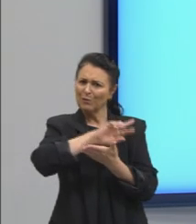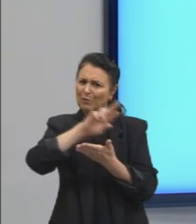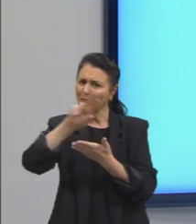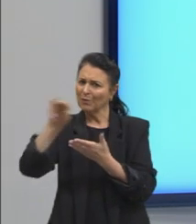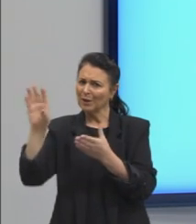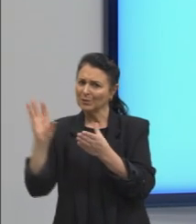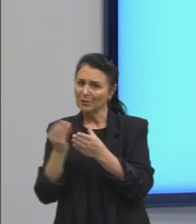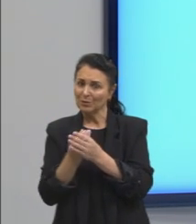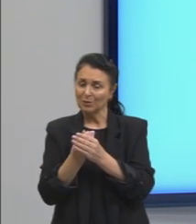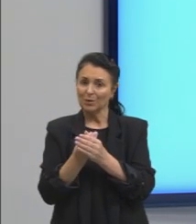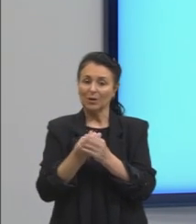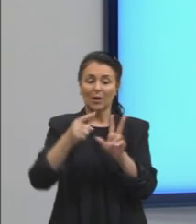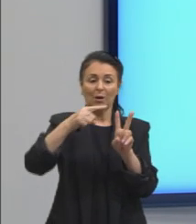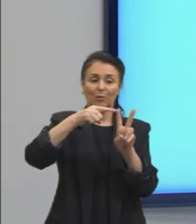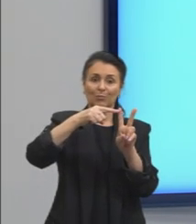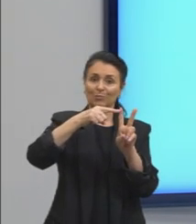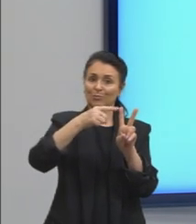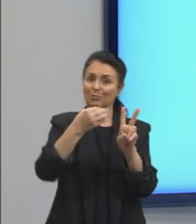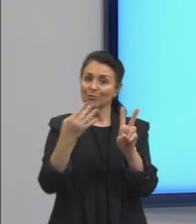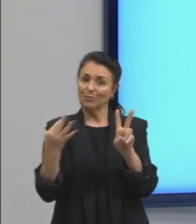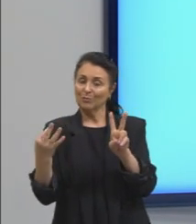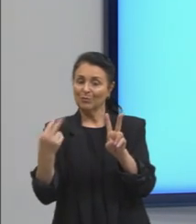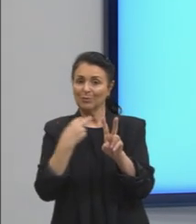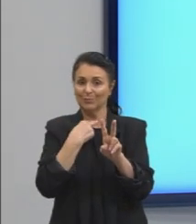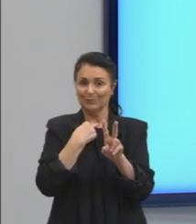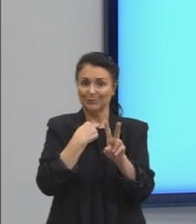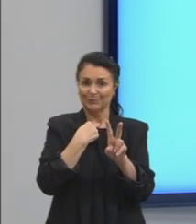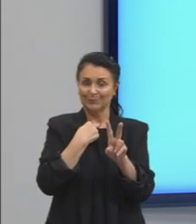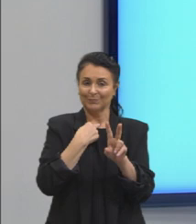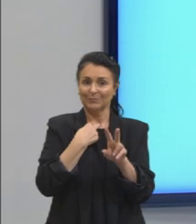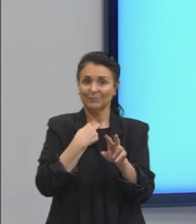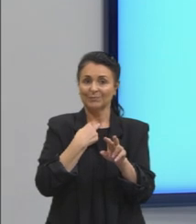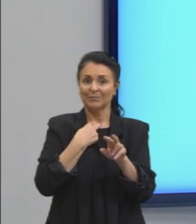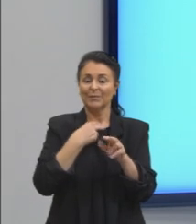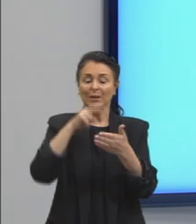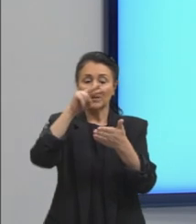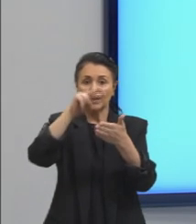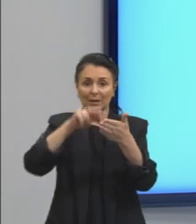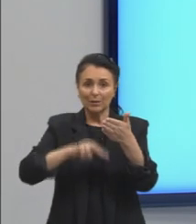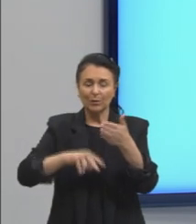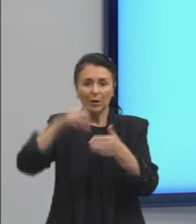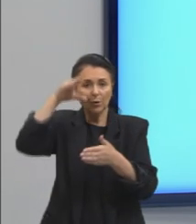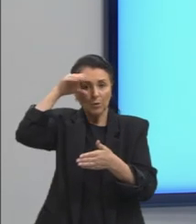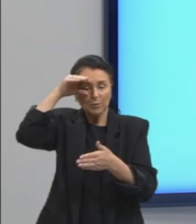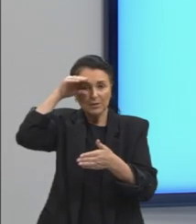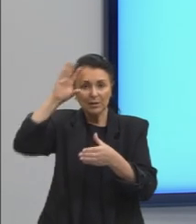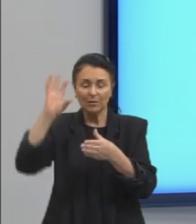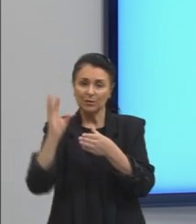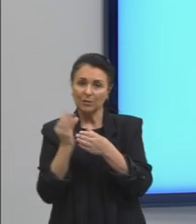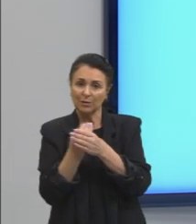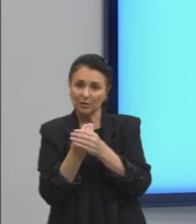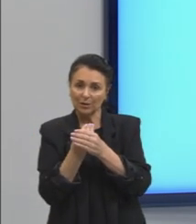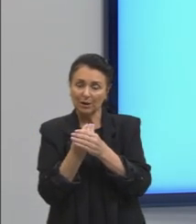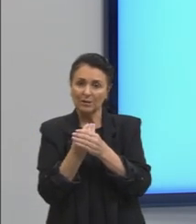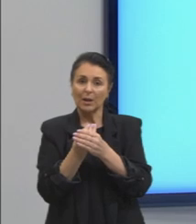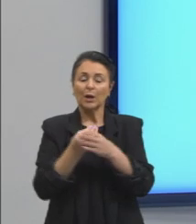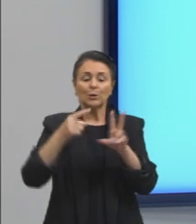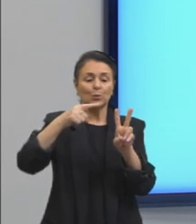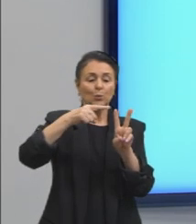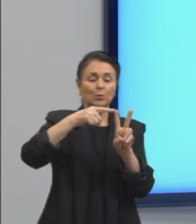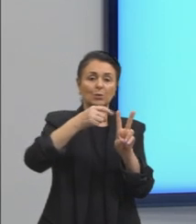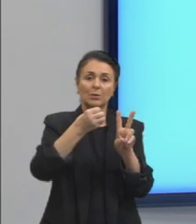dos irracionais com os Racionais aqui embaixo tem uma leitura observa que o conjunto dos números irracionais